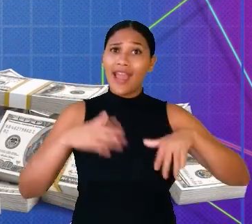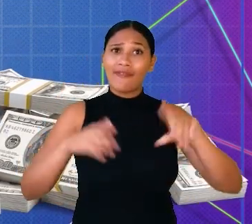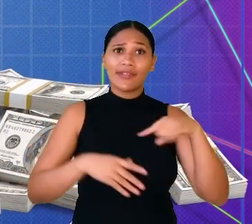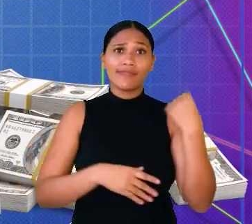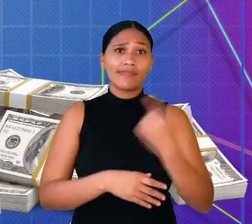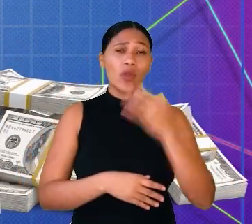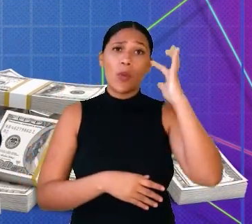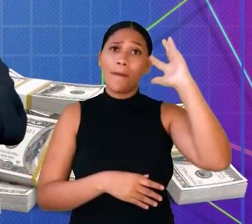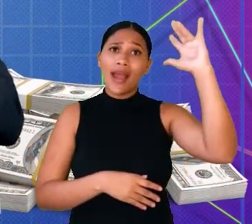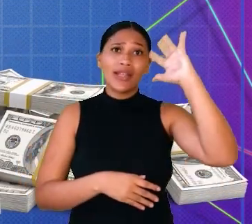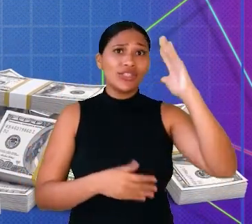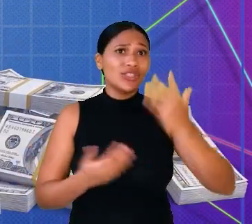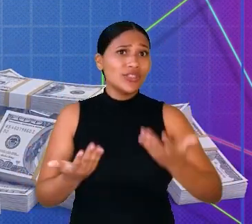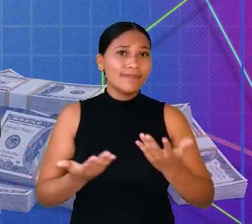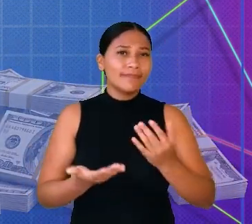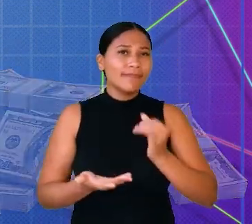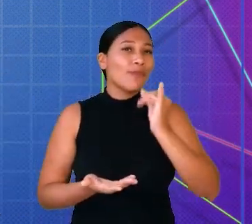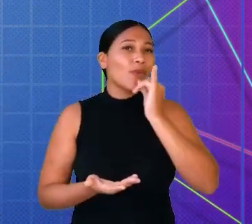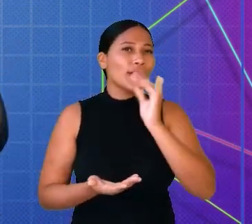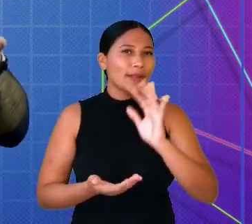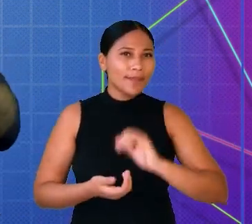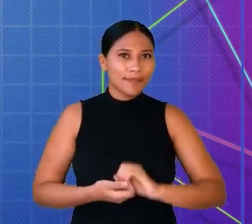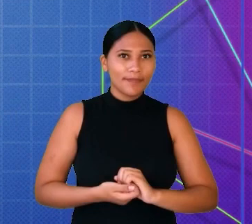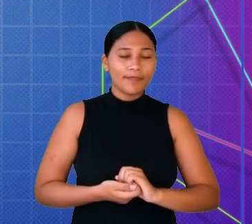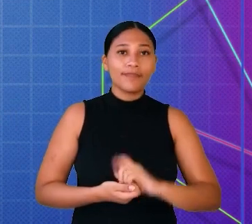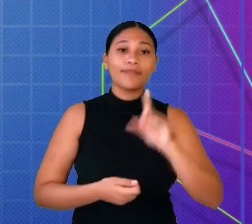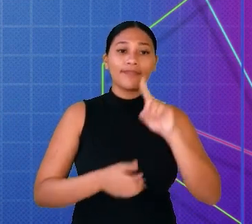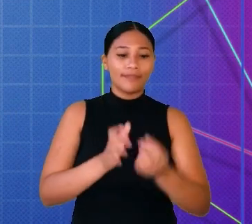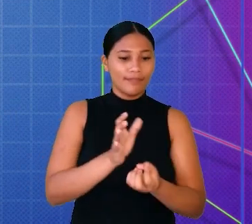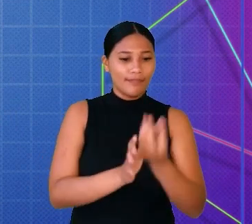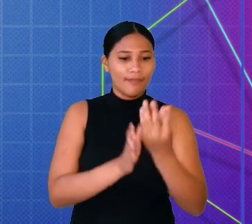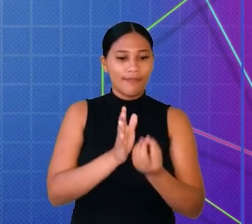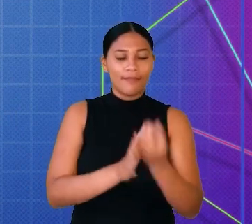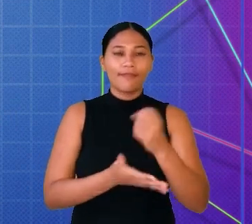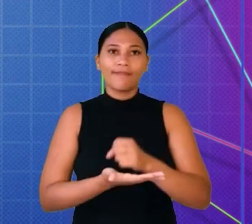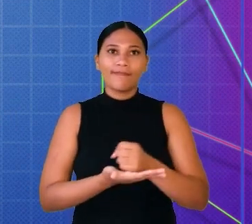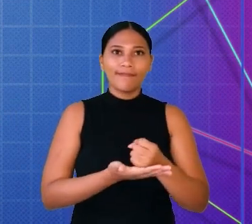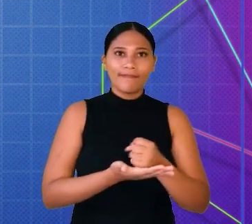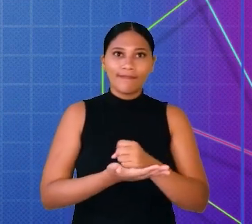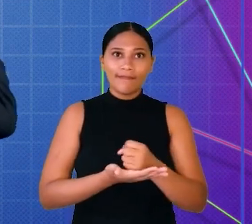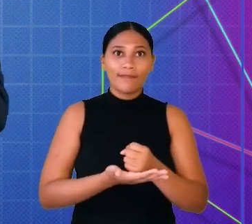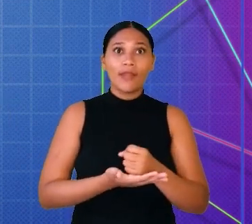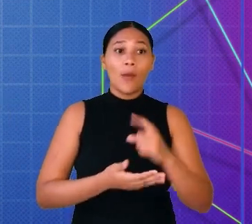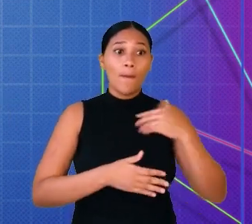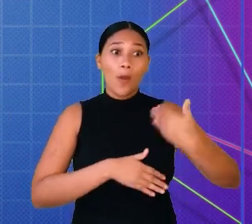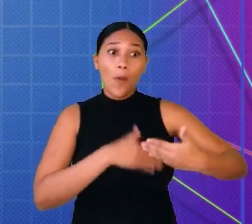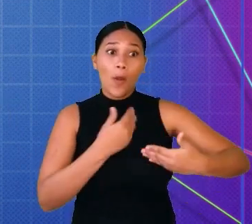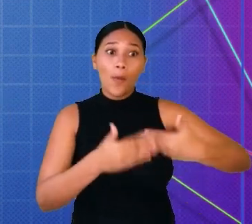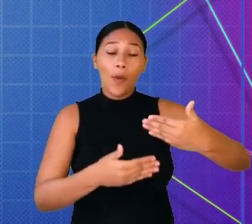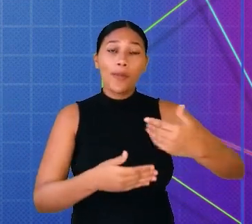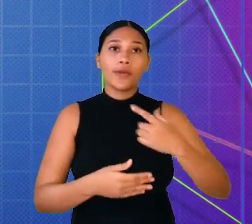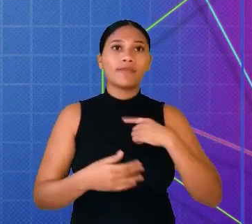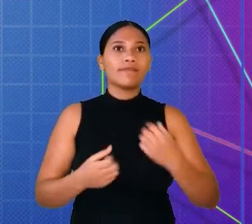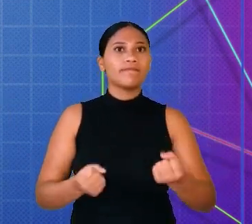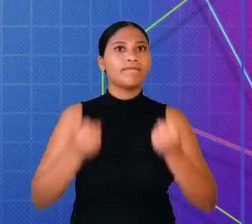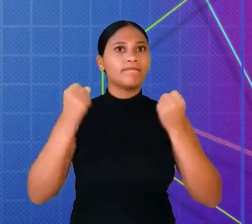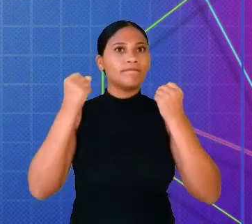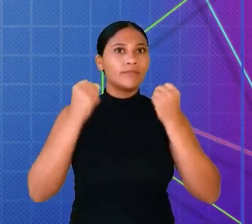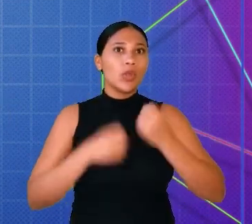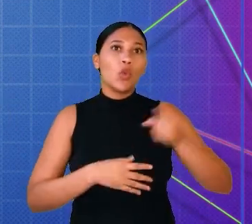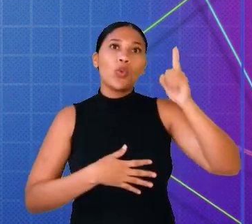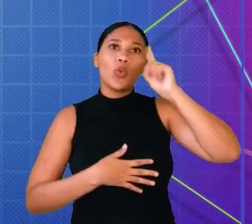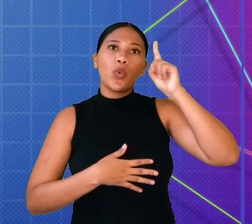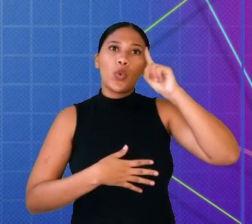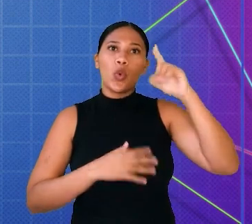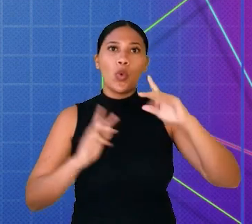em lugares que às vezes nós nem imaginamos. Por exemplo, quando se trata de criações digitais, a gamificação de processos está muito